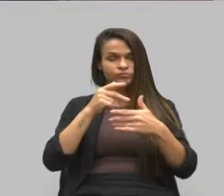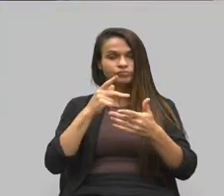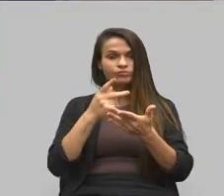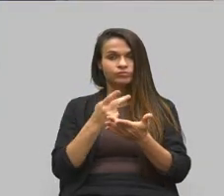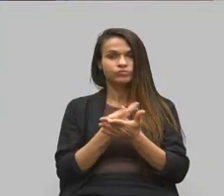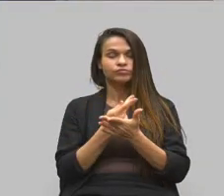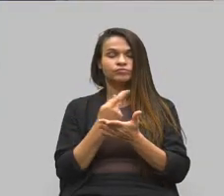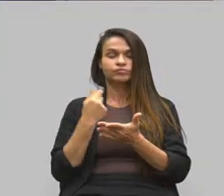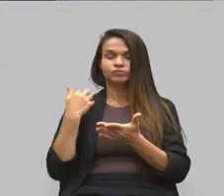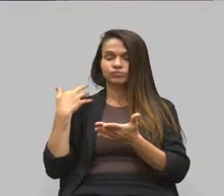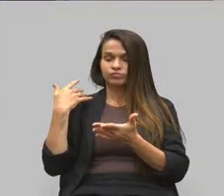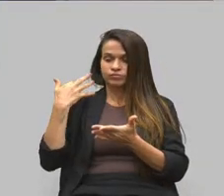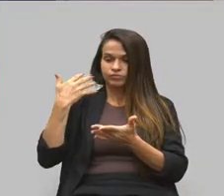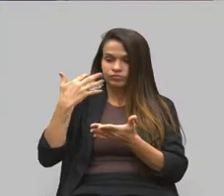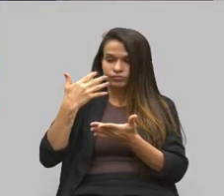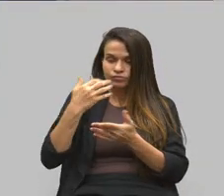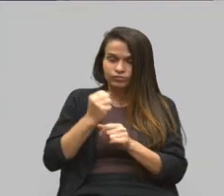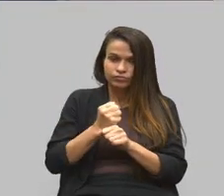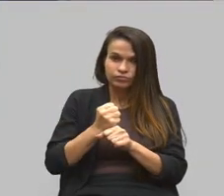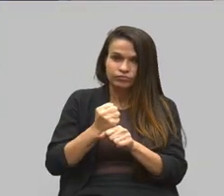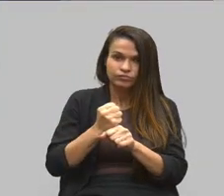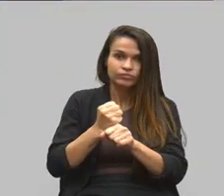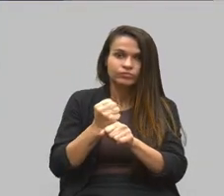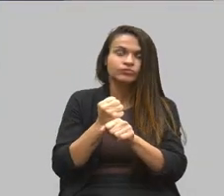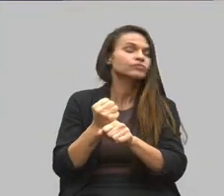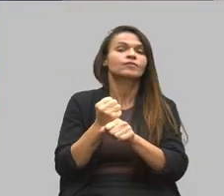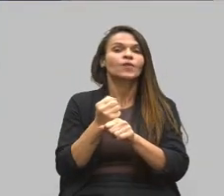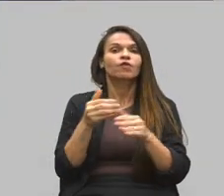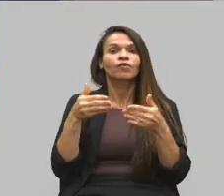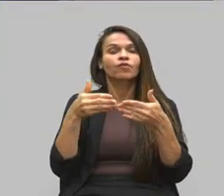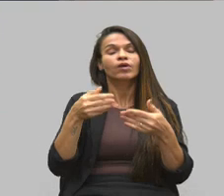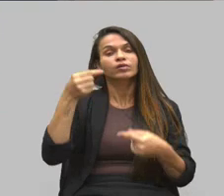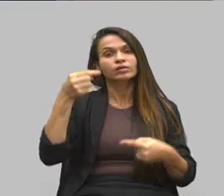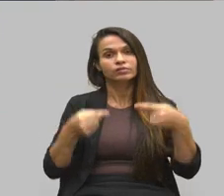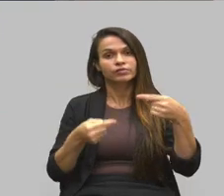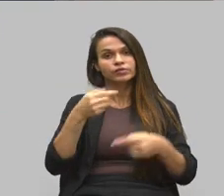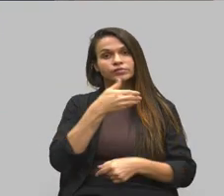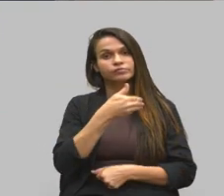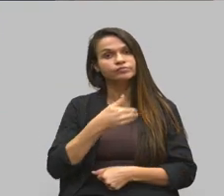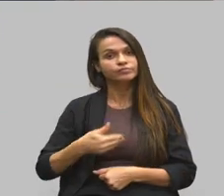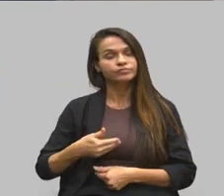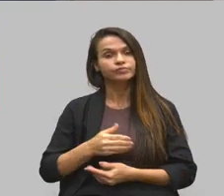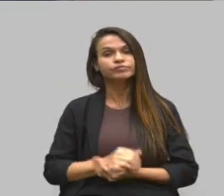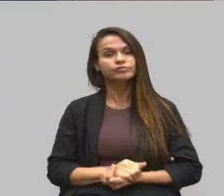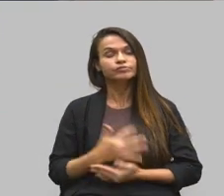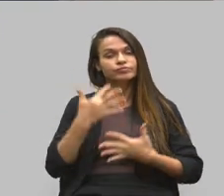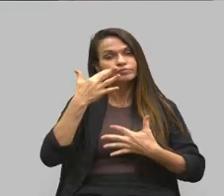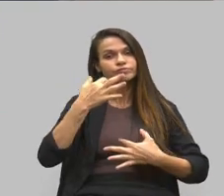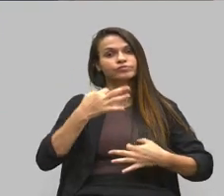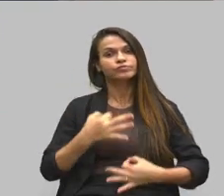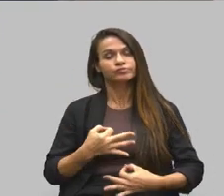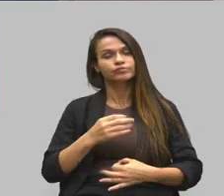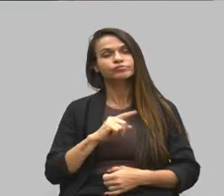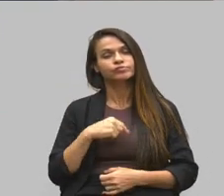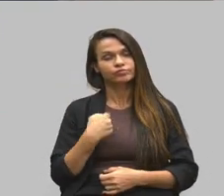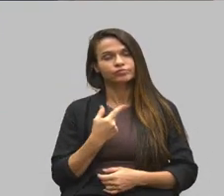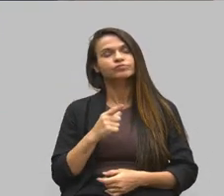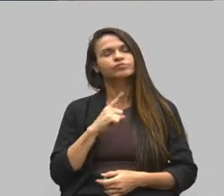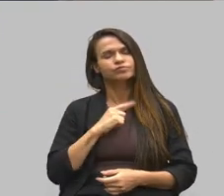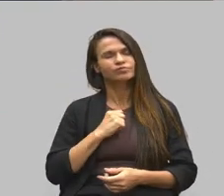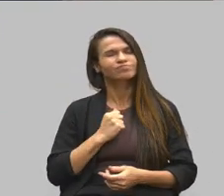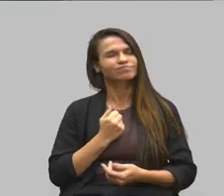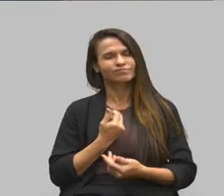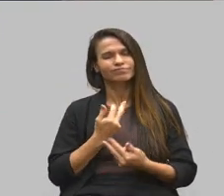longo é dos anos no que diz respeito a políticas públicas tenho certeza que nós temos muito a avançar